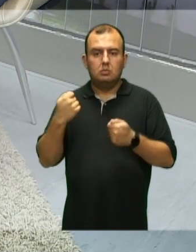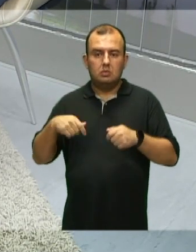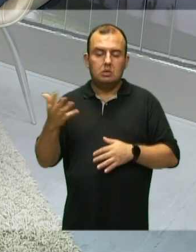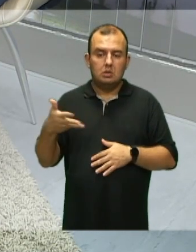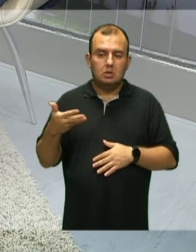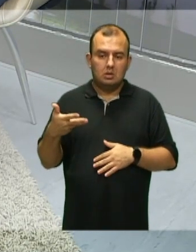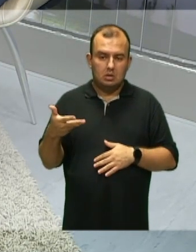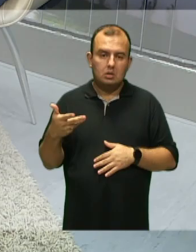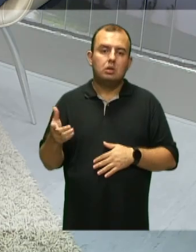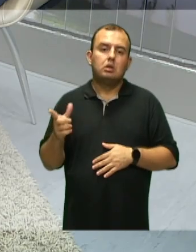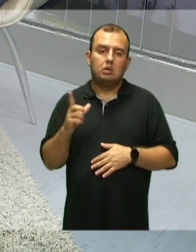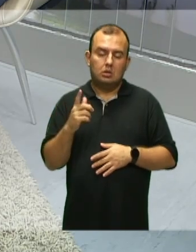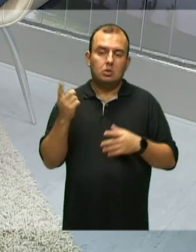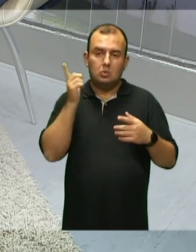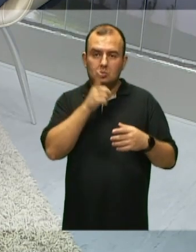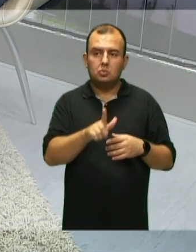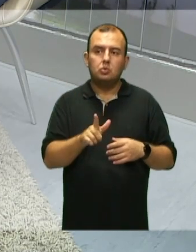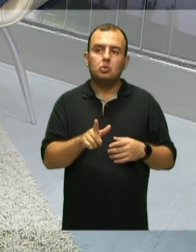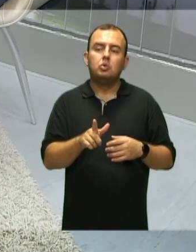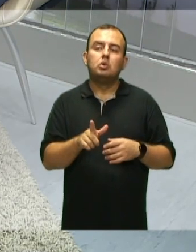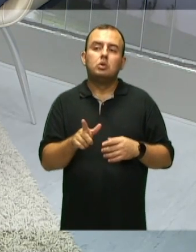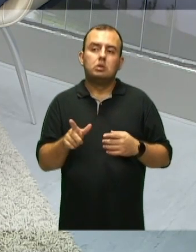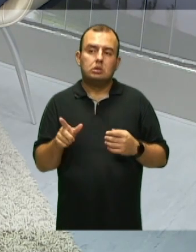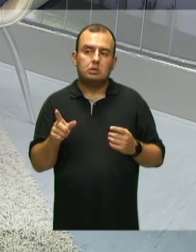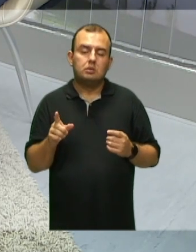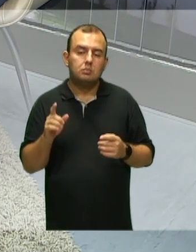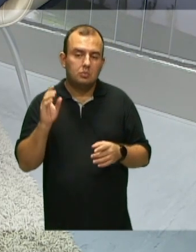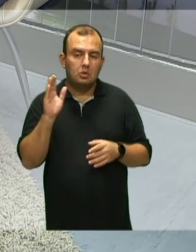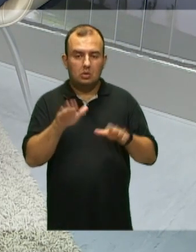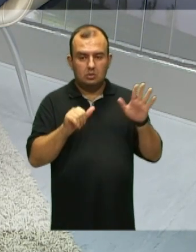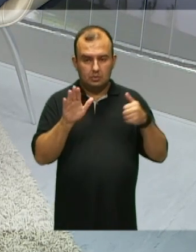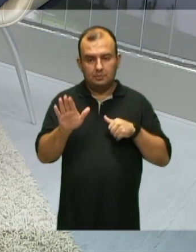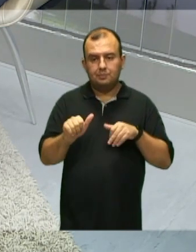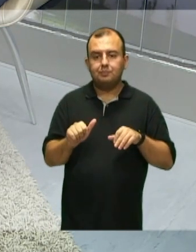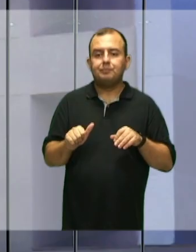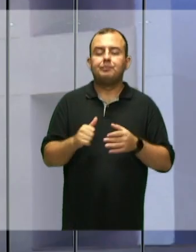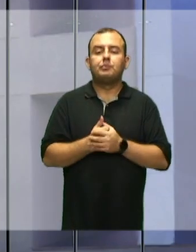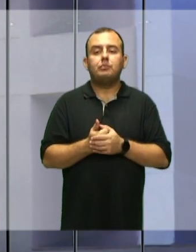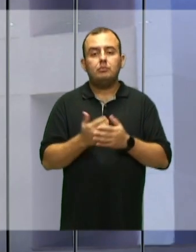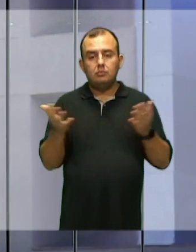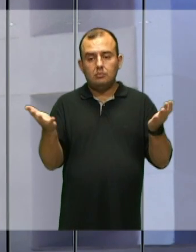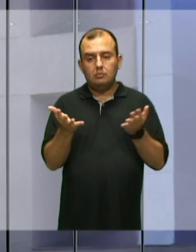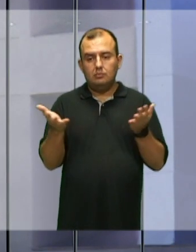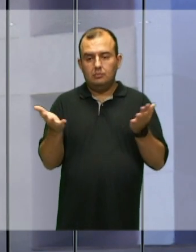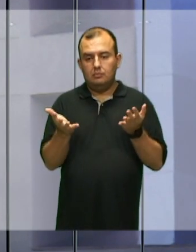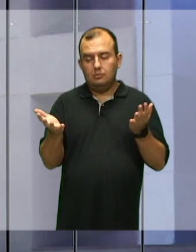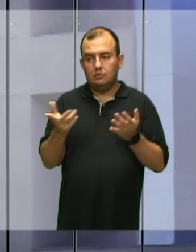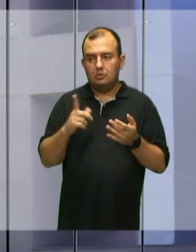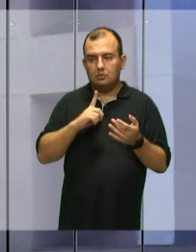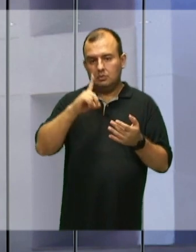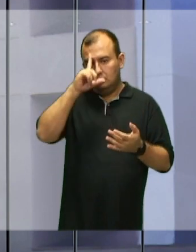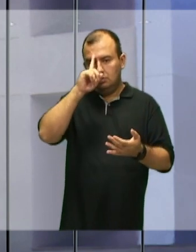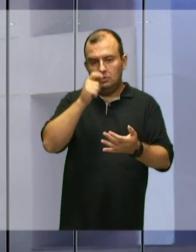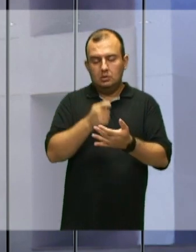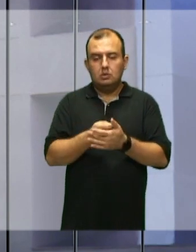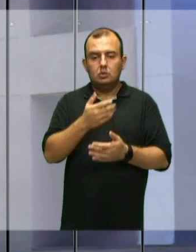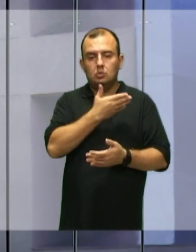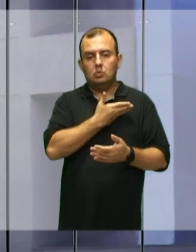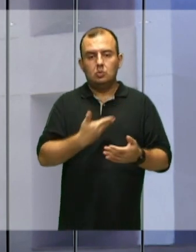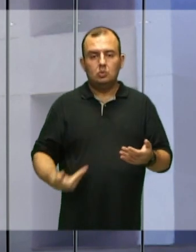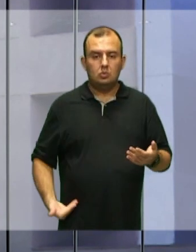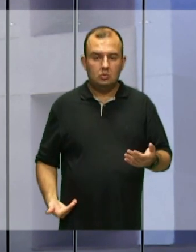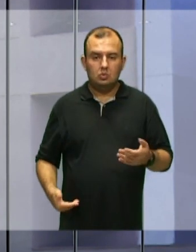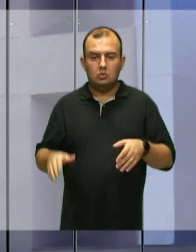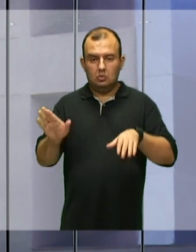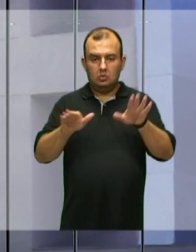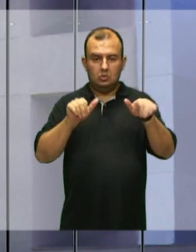rápida ainda dá tempo ainda dá tempo para que a secretaria de saúde possa fazer esses chamamentos hoje eh nós temos uma decisão do governo que é